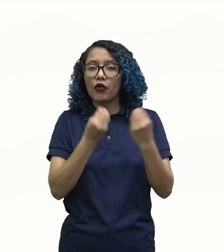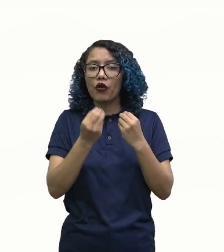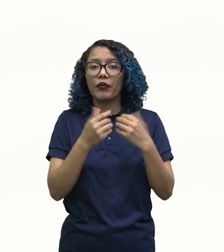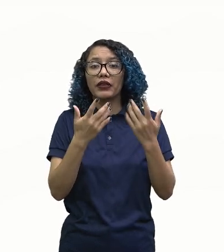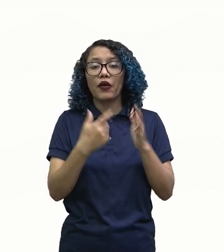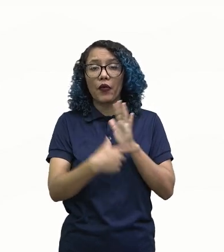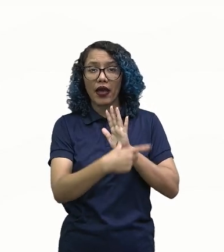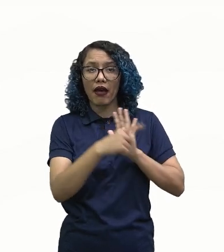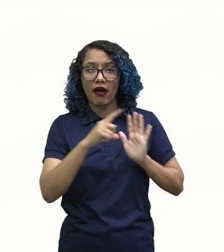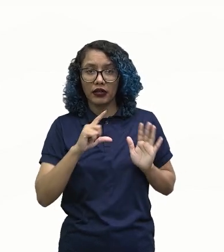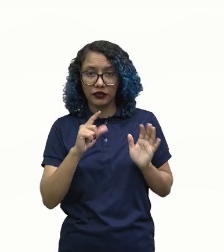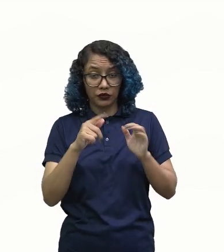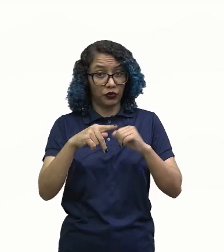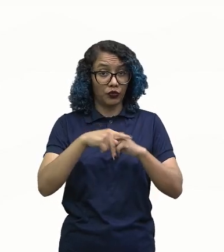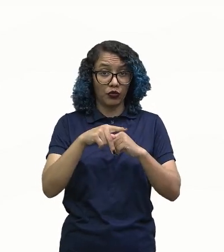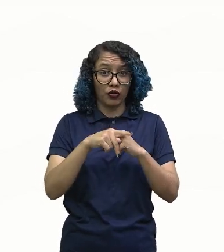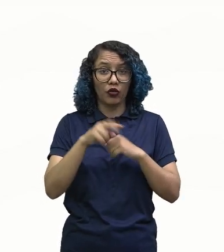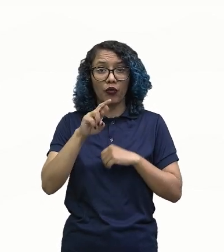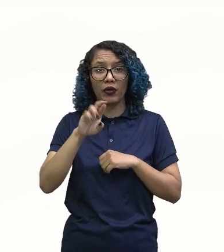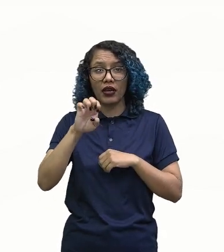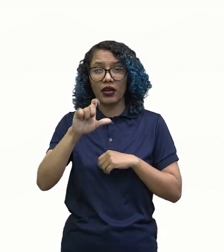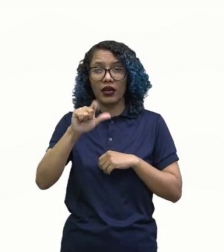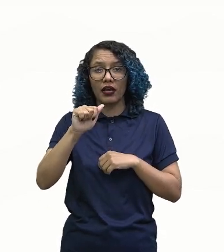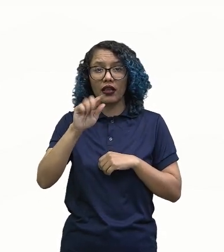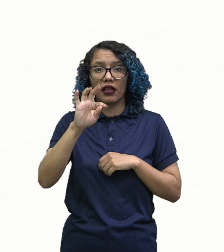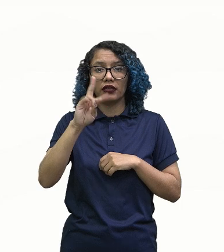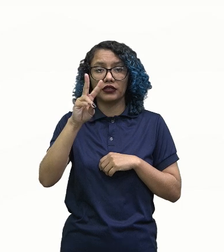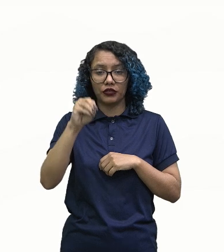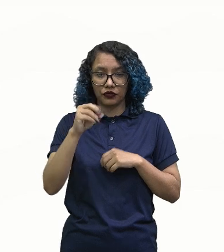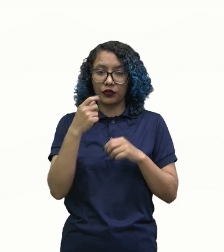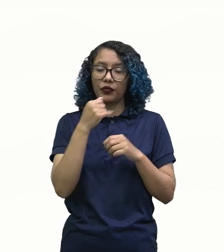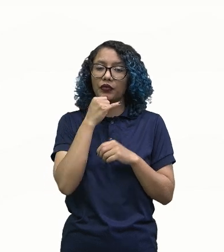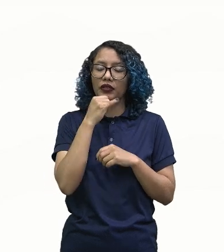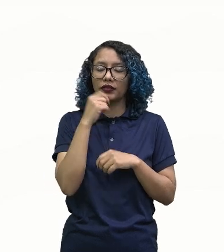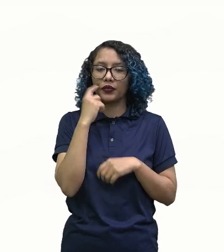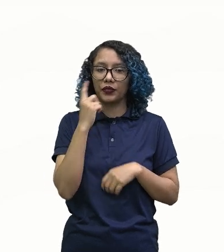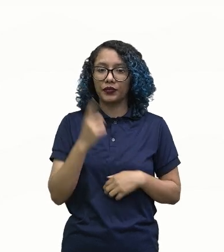pronome relativo. Por exemplo, a roupa